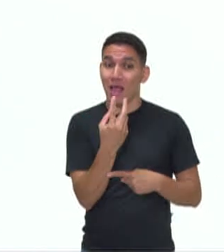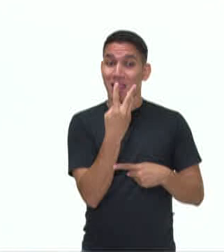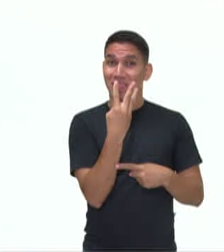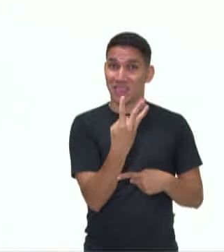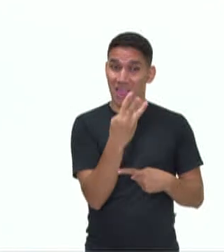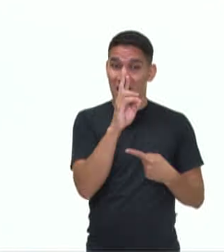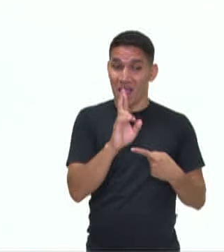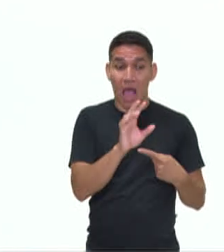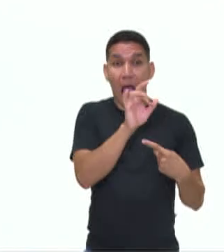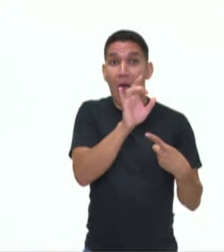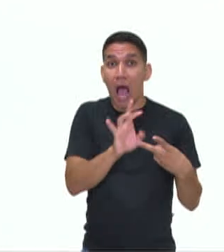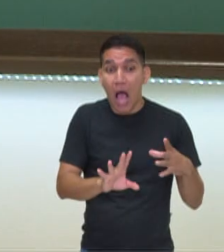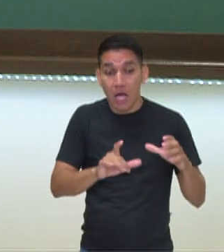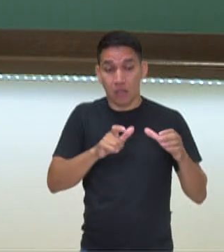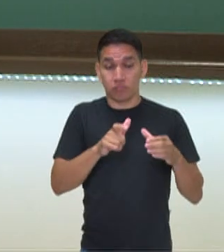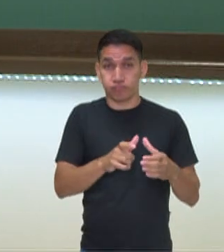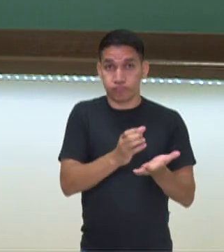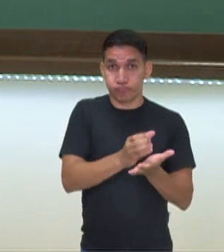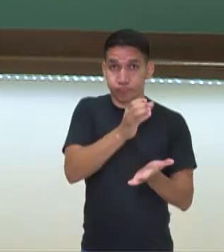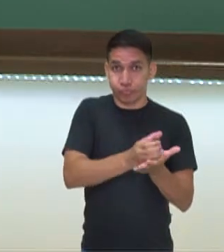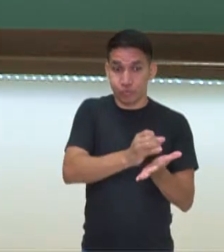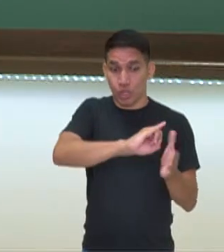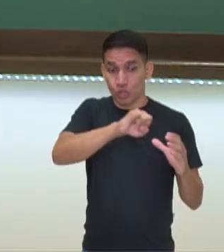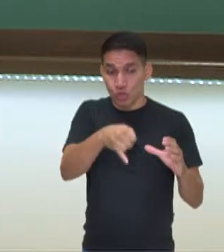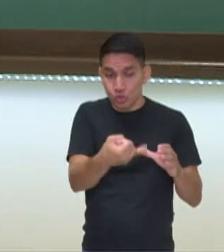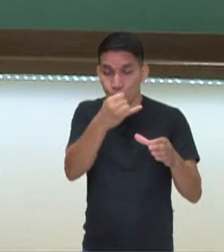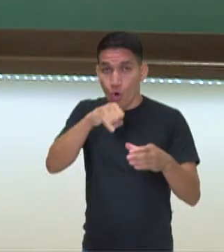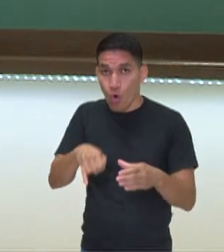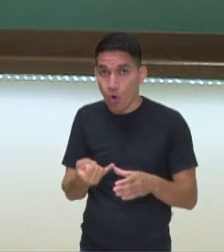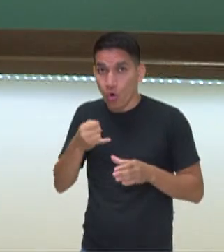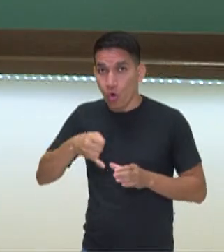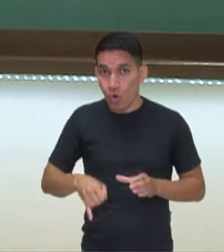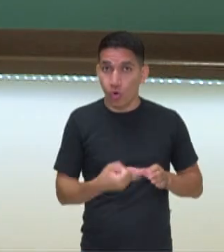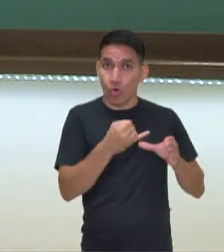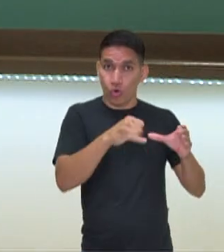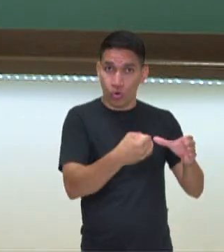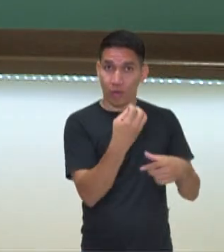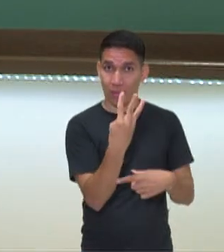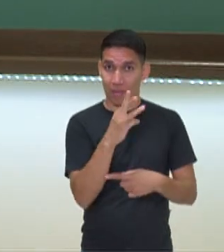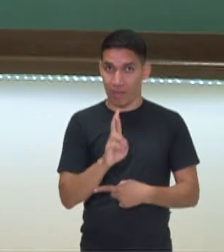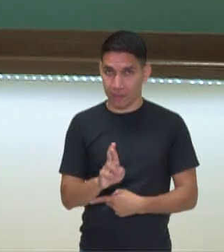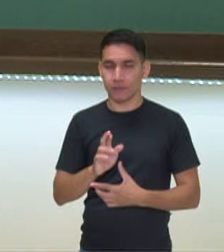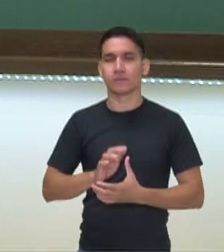por iogurte. Cada iogurte, R$3.